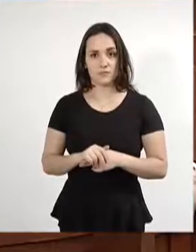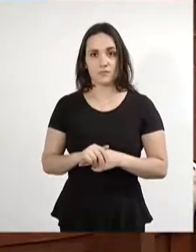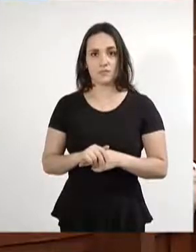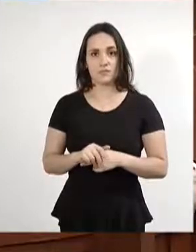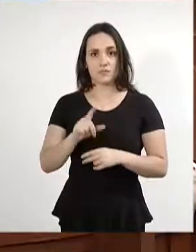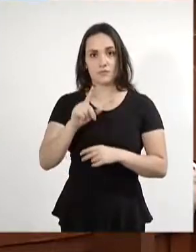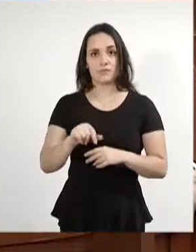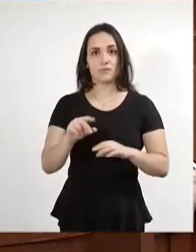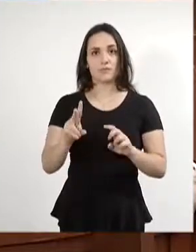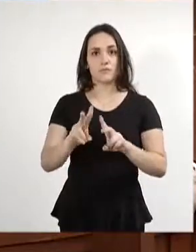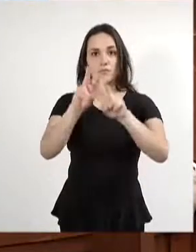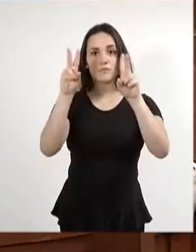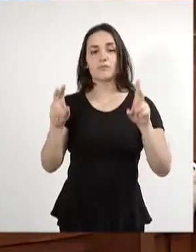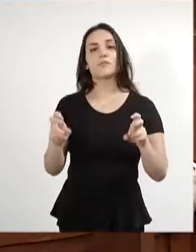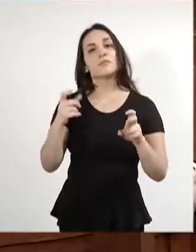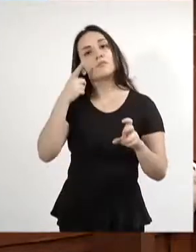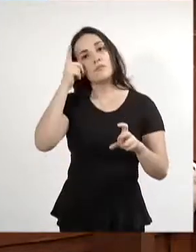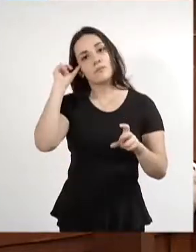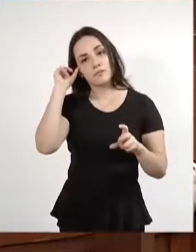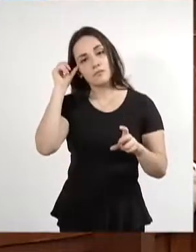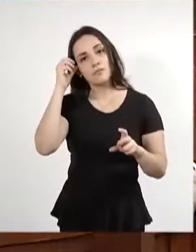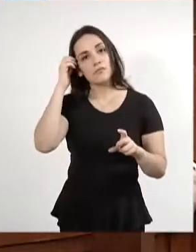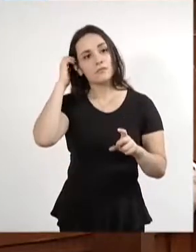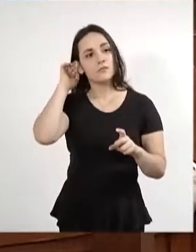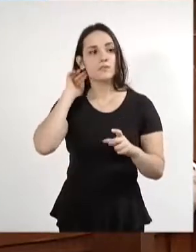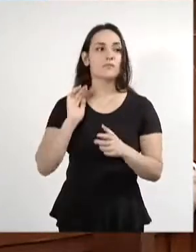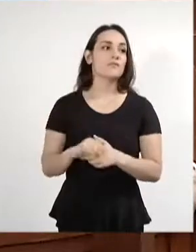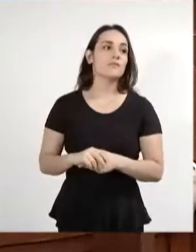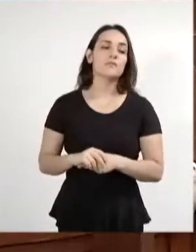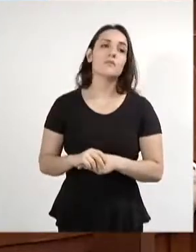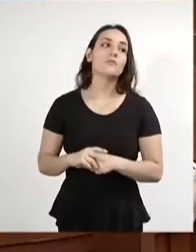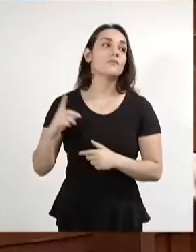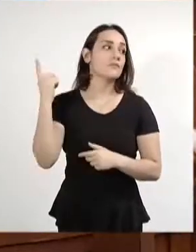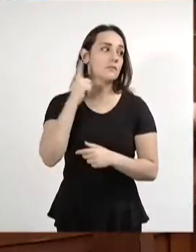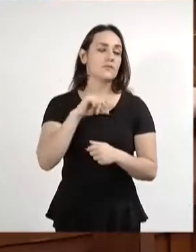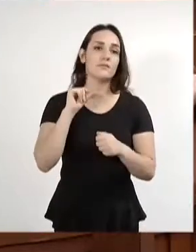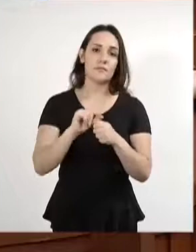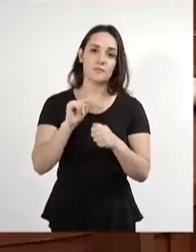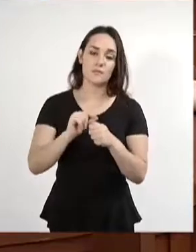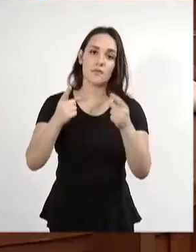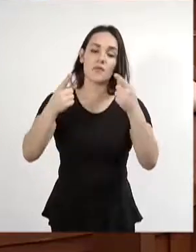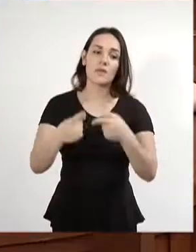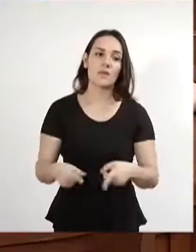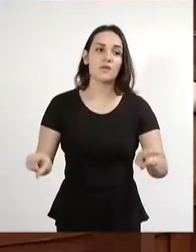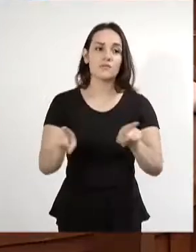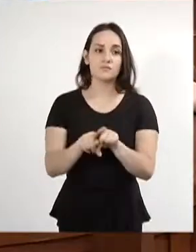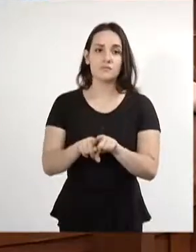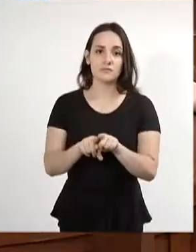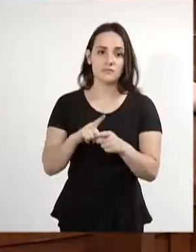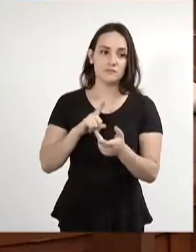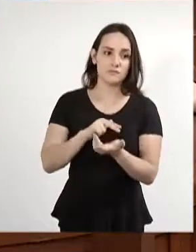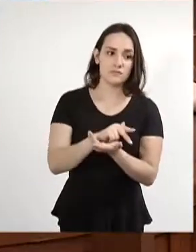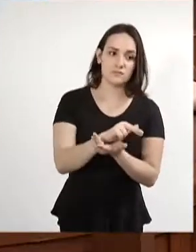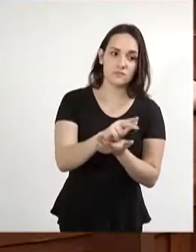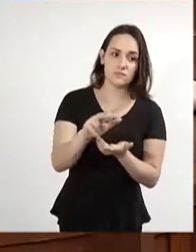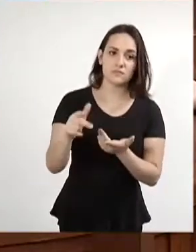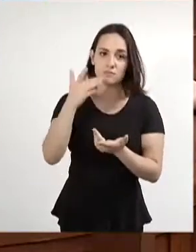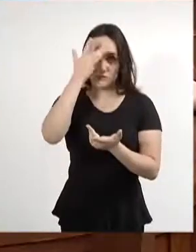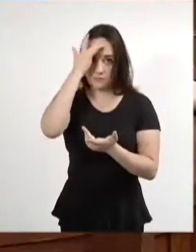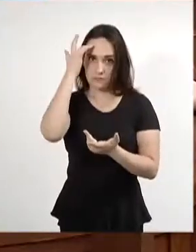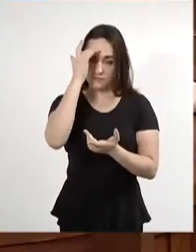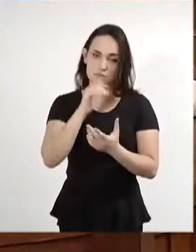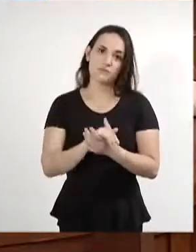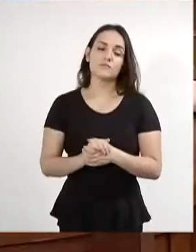uma ação onde conseguimos a parceria de várias instituições e